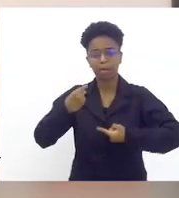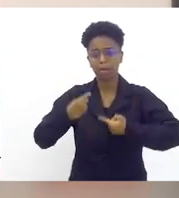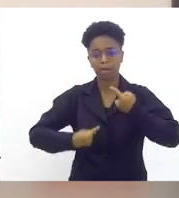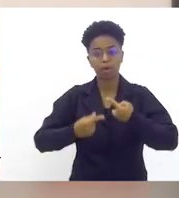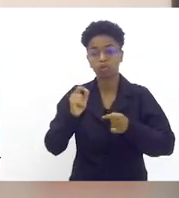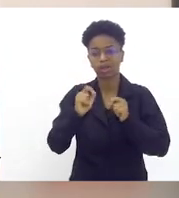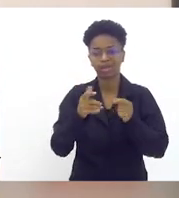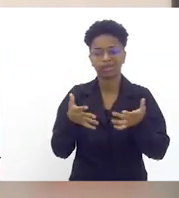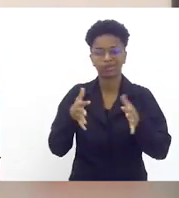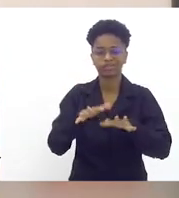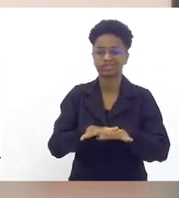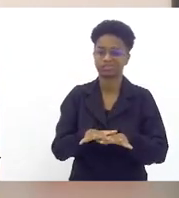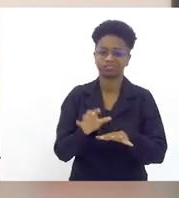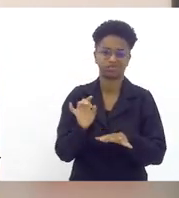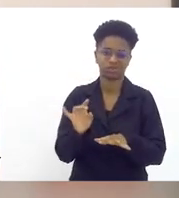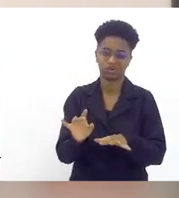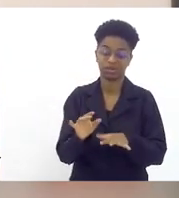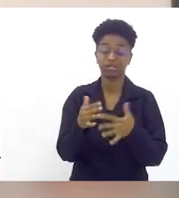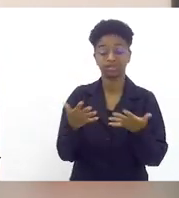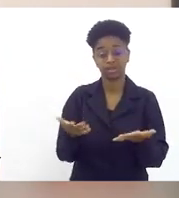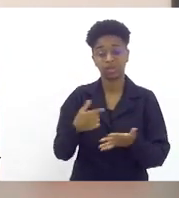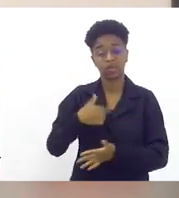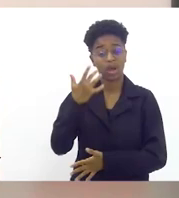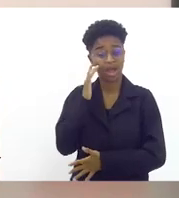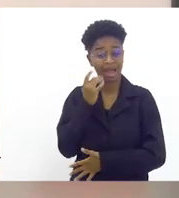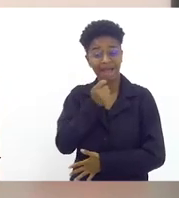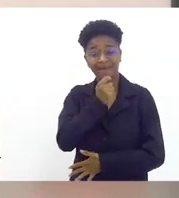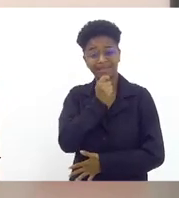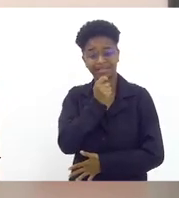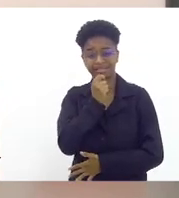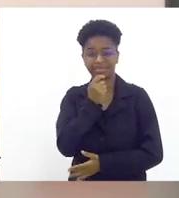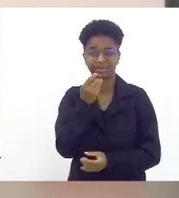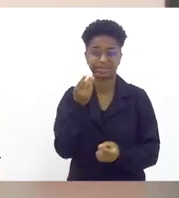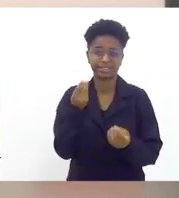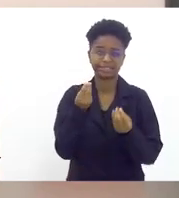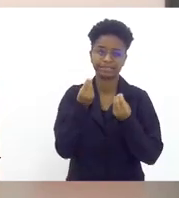da inclusão. Então, acho que isso ainda é um cenário muito